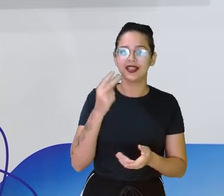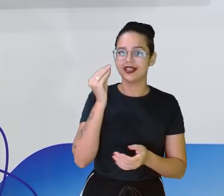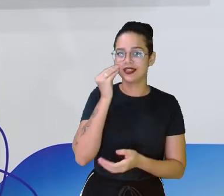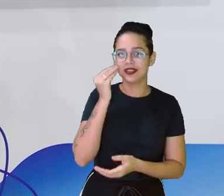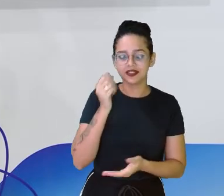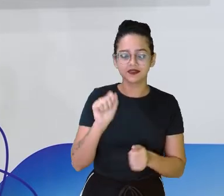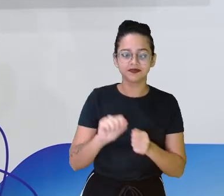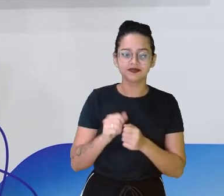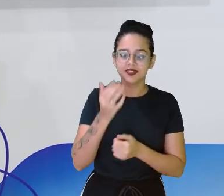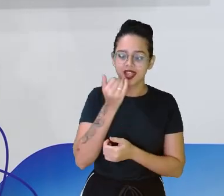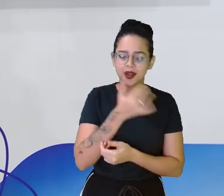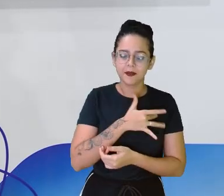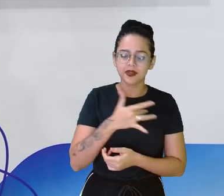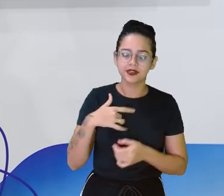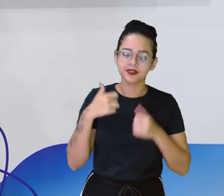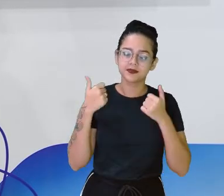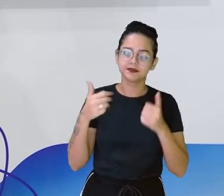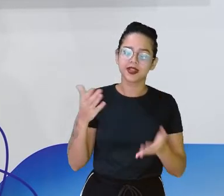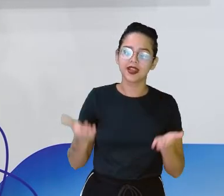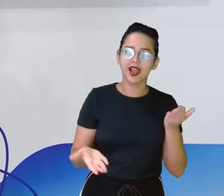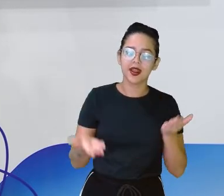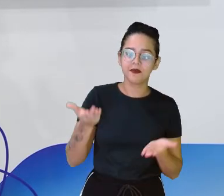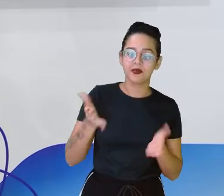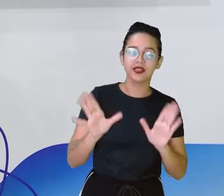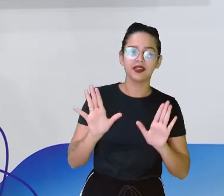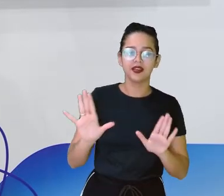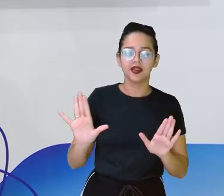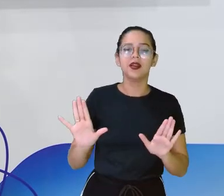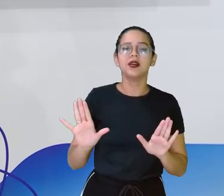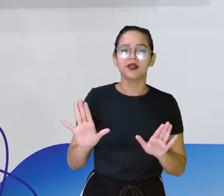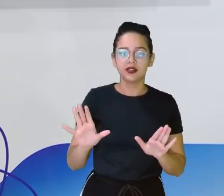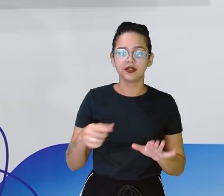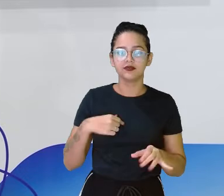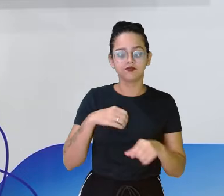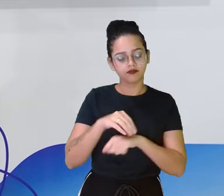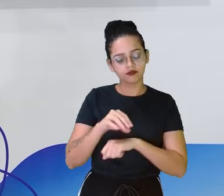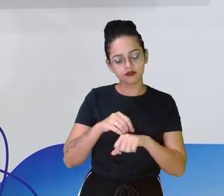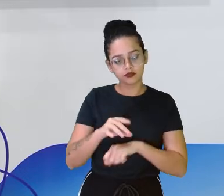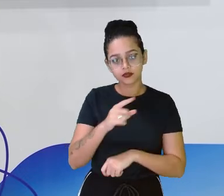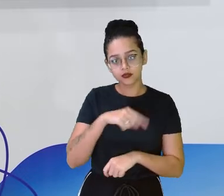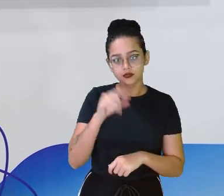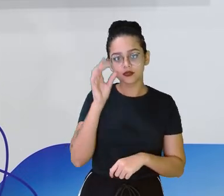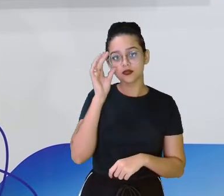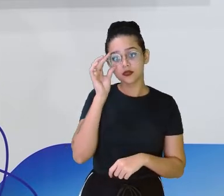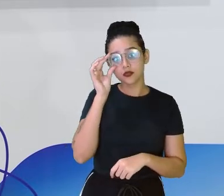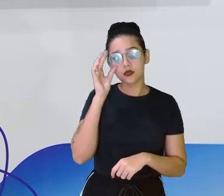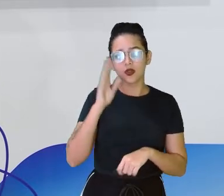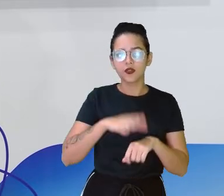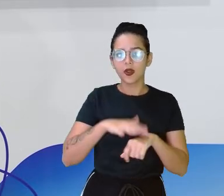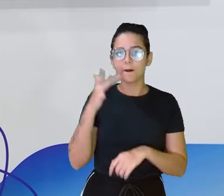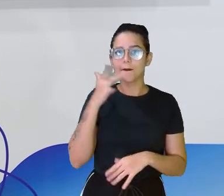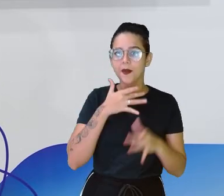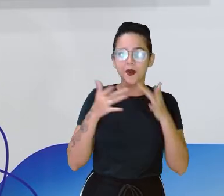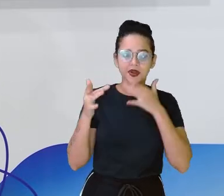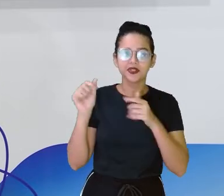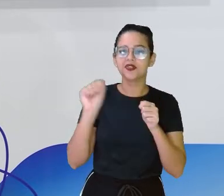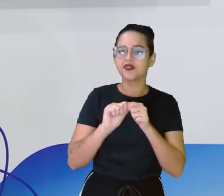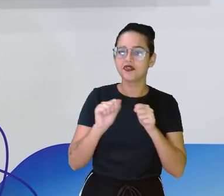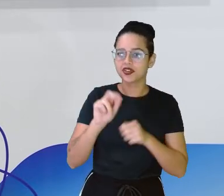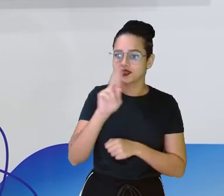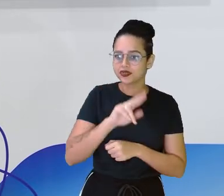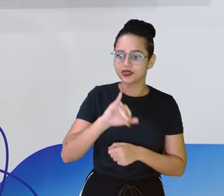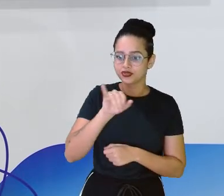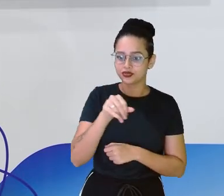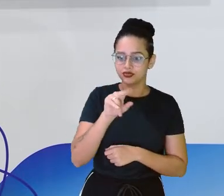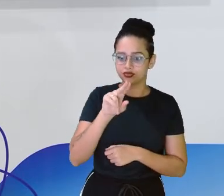uma alimentação equilibrada, mas eu sugiro a você que vai ficar mais gostoso se você